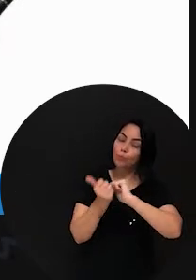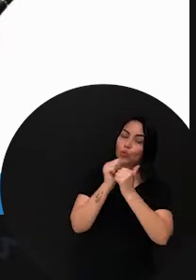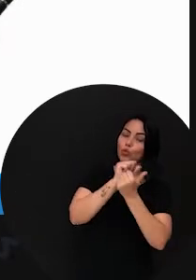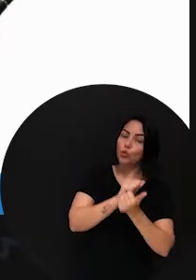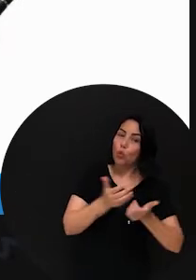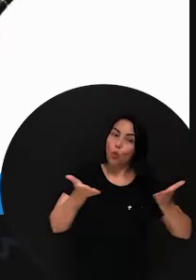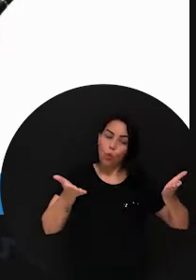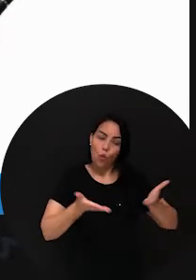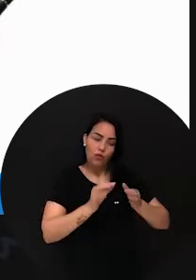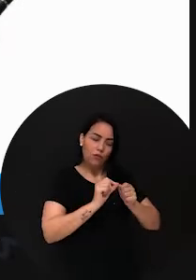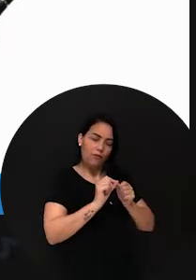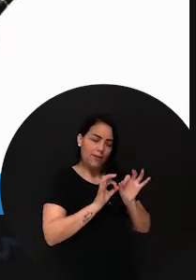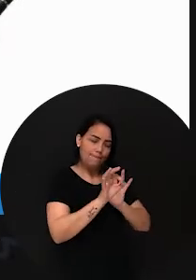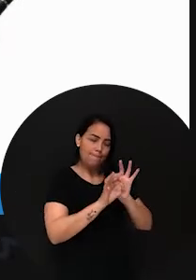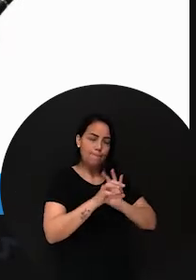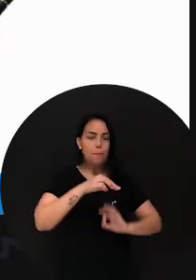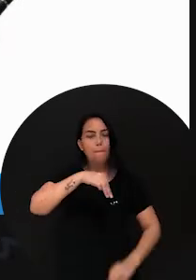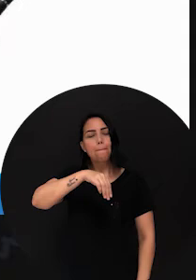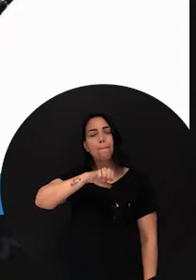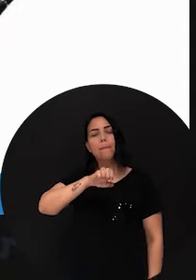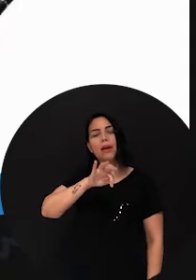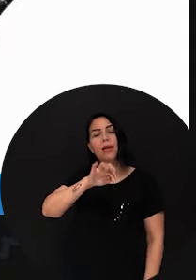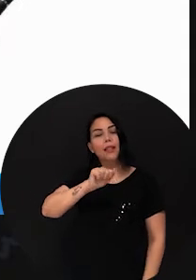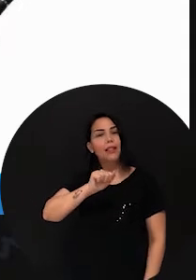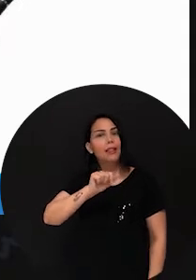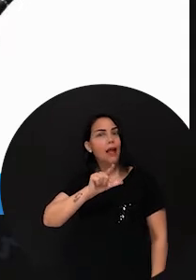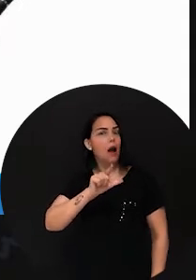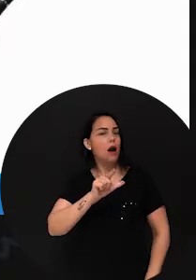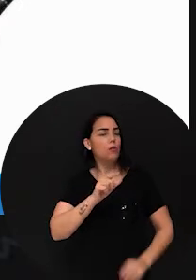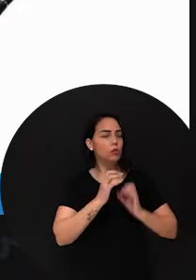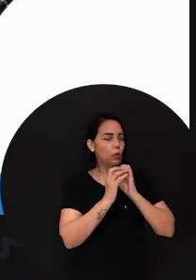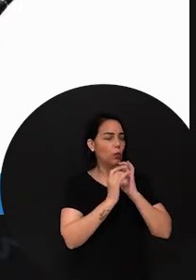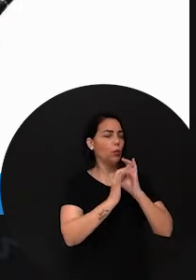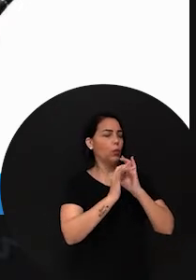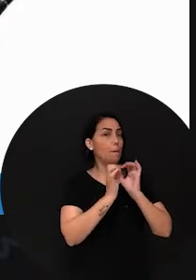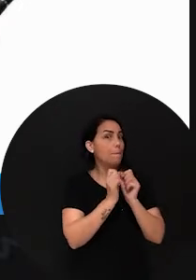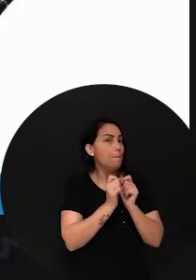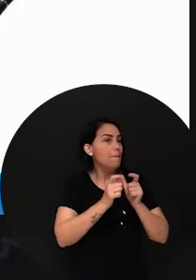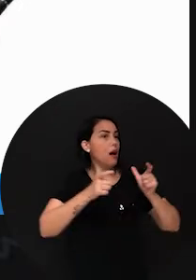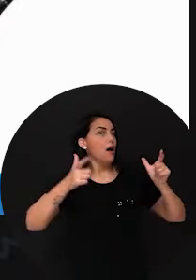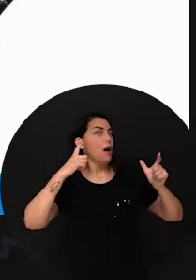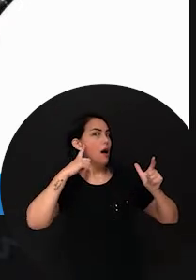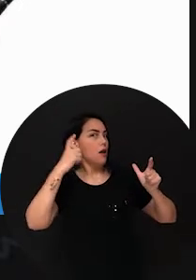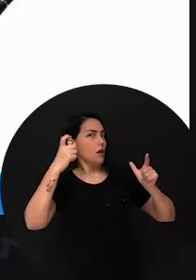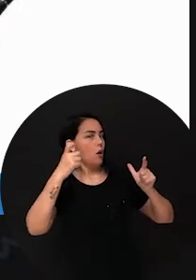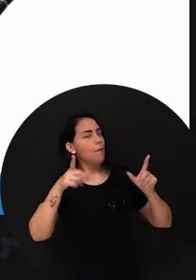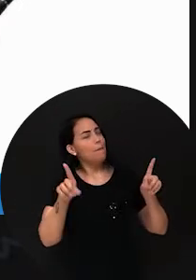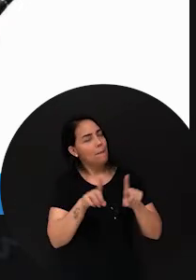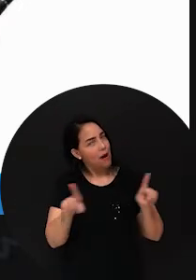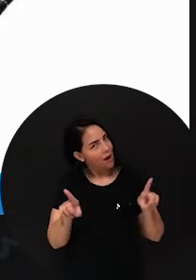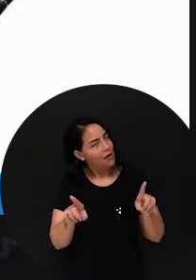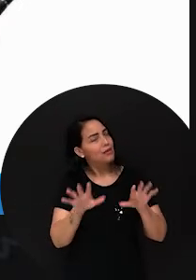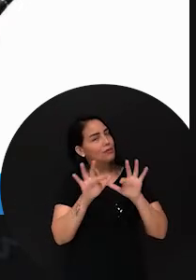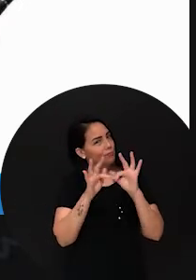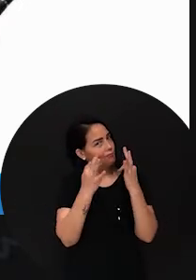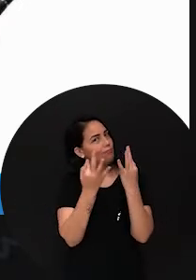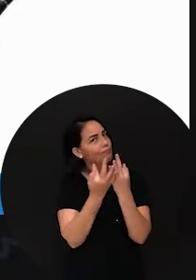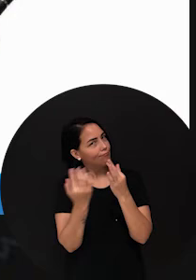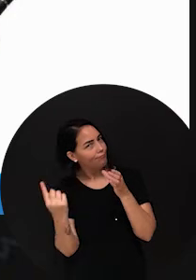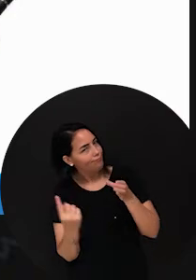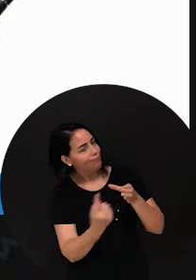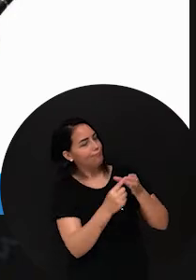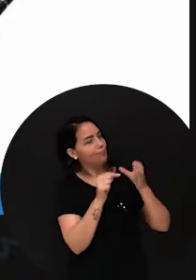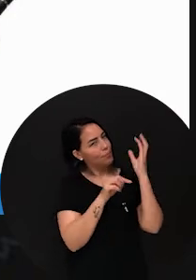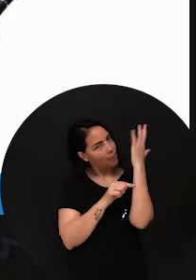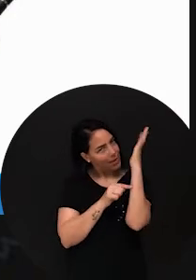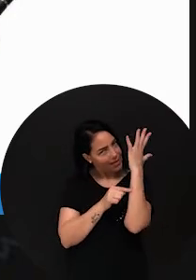metal, aonde ela conseguiu uma sonoridade, uma projeção maior, mas ela continua sendo da família das madeiras. Então, nós